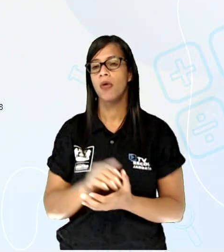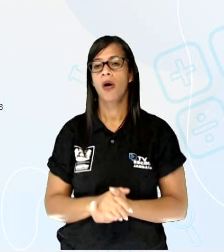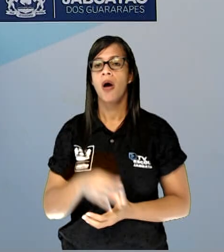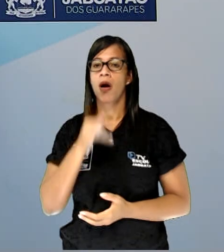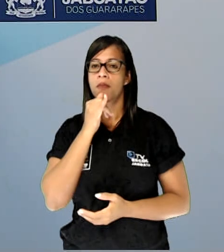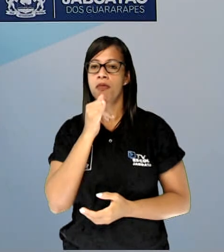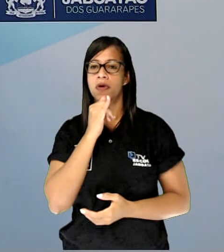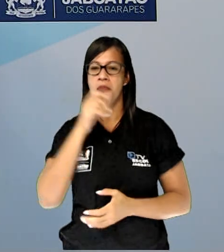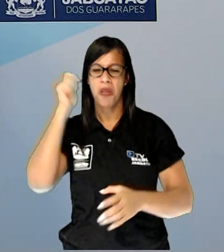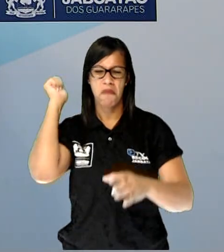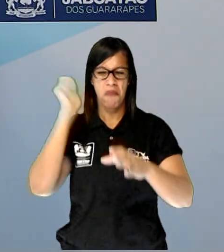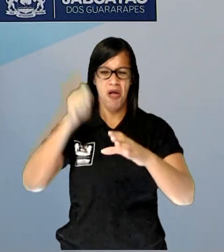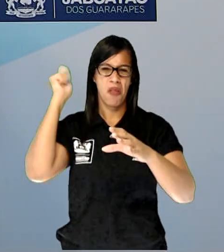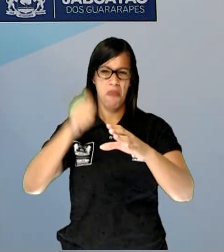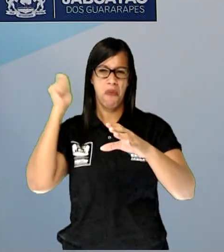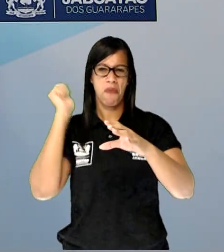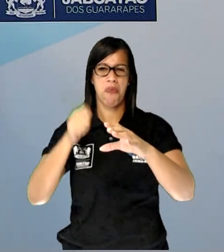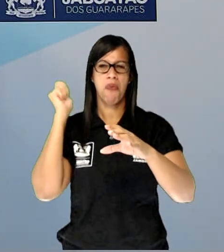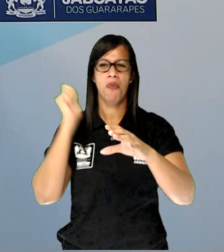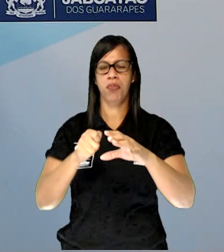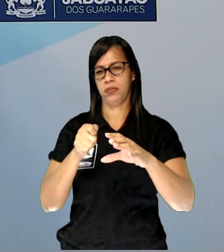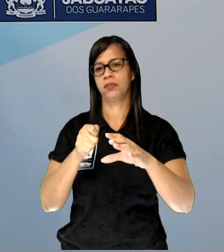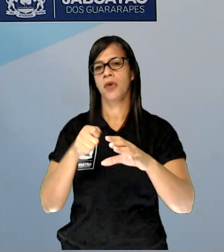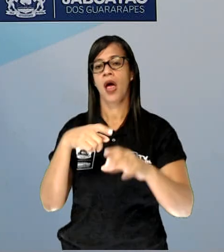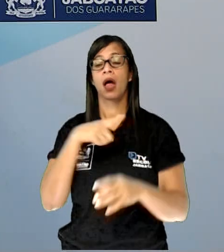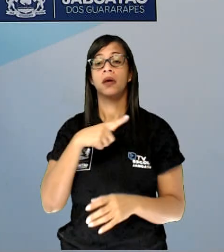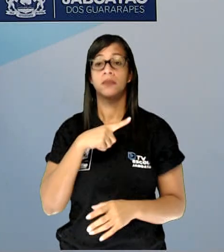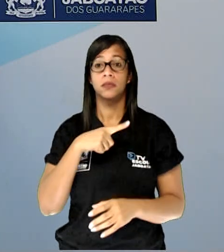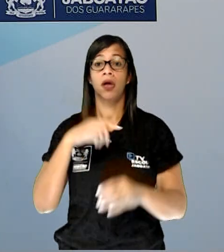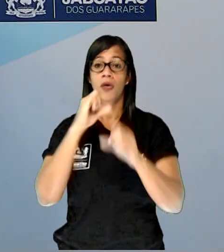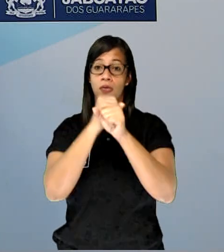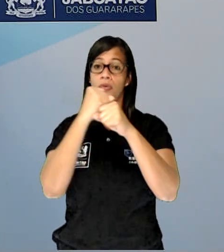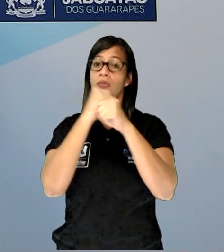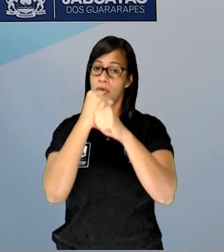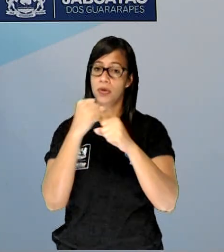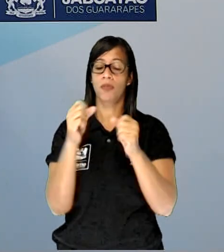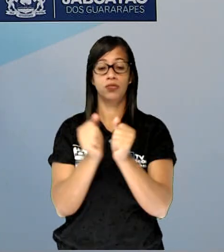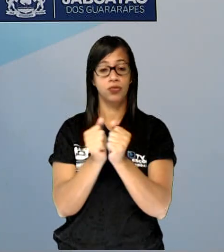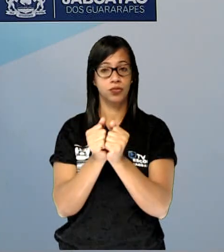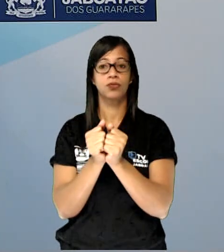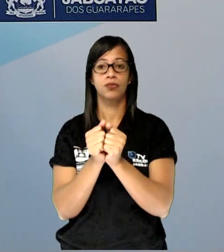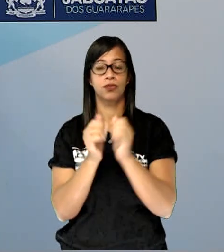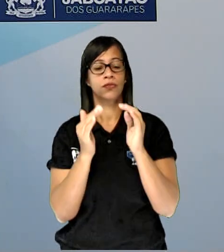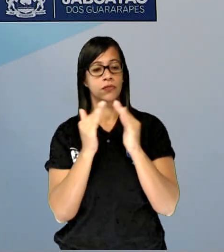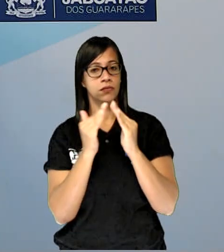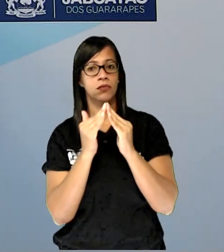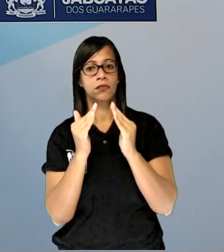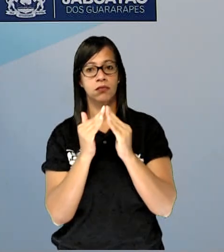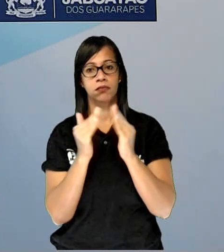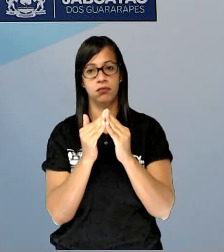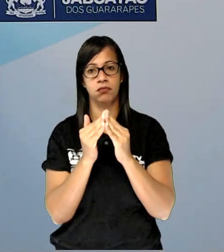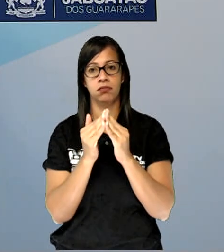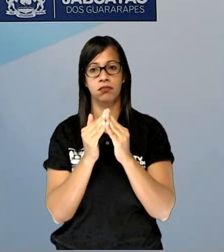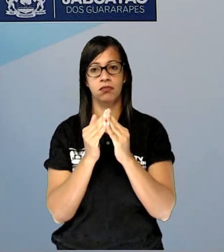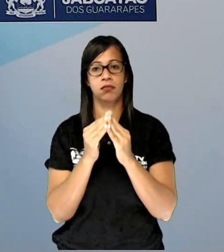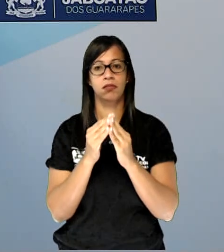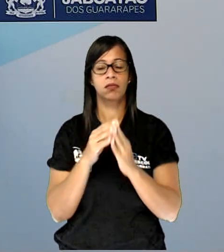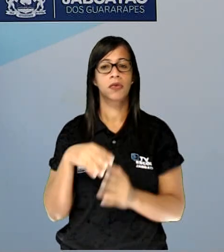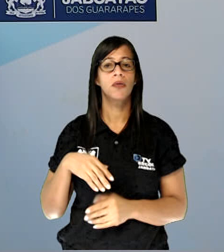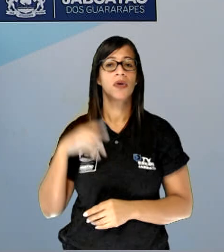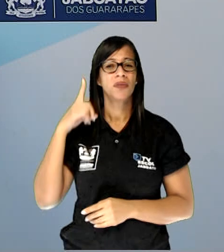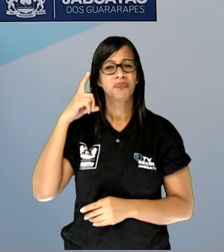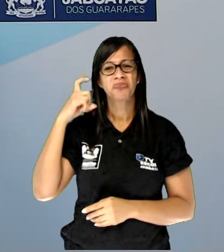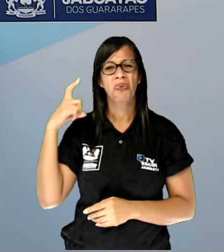martelo. Tem muitas construções próximo à minha casa. Então, isso são sons que não são agradáveis para o meu ouvido, né? Quando